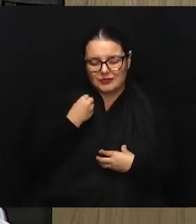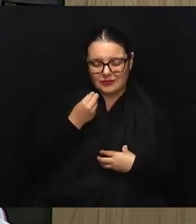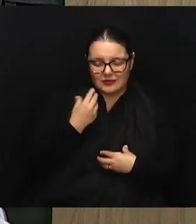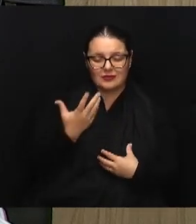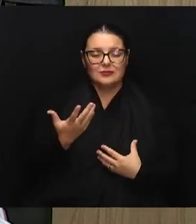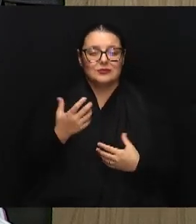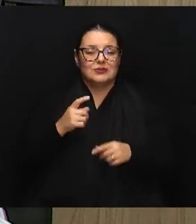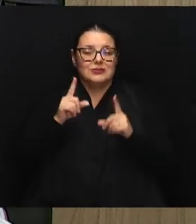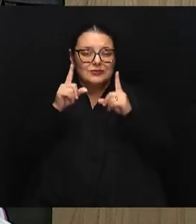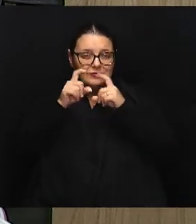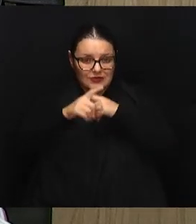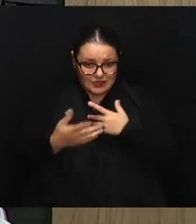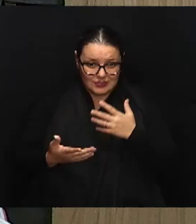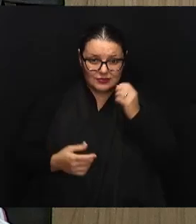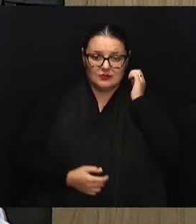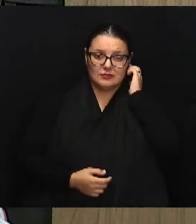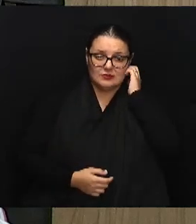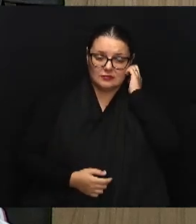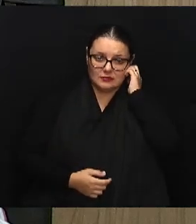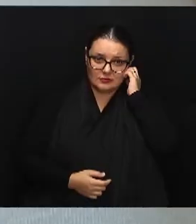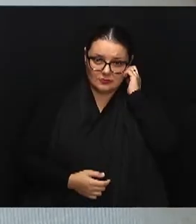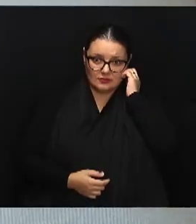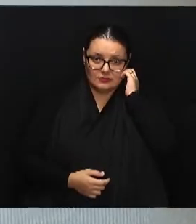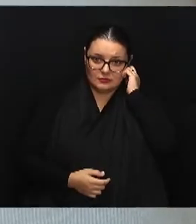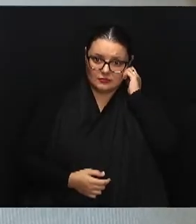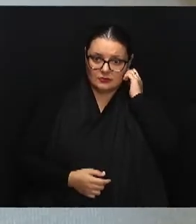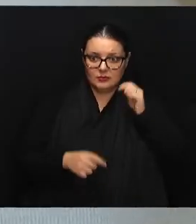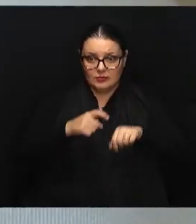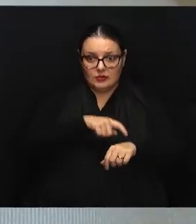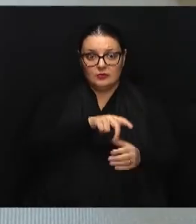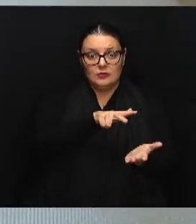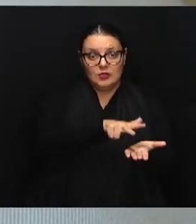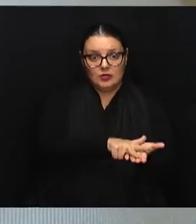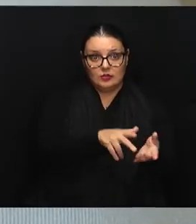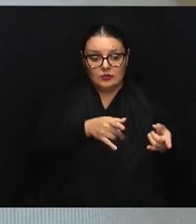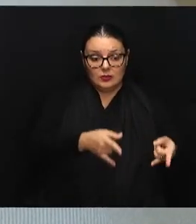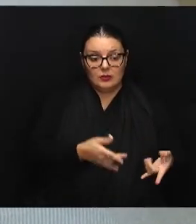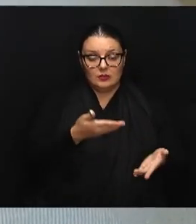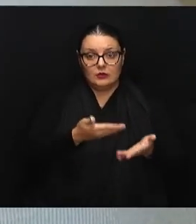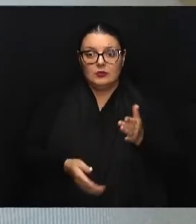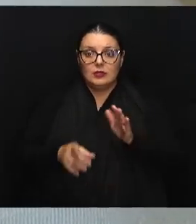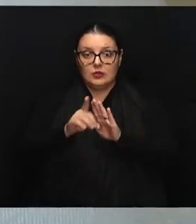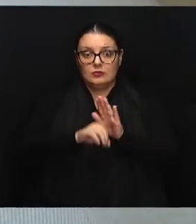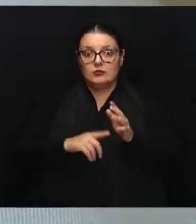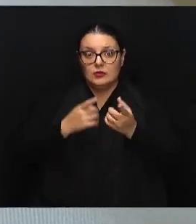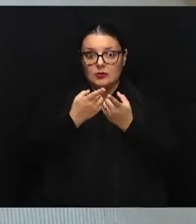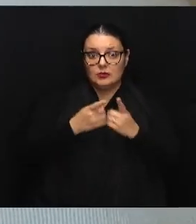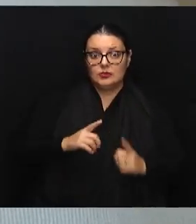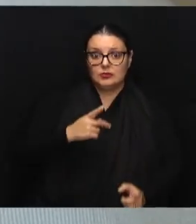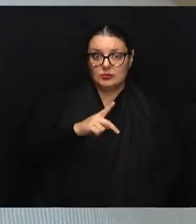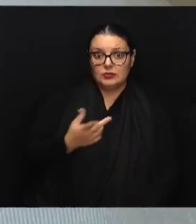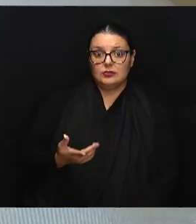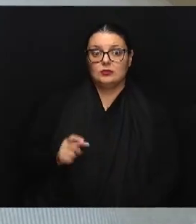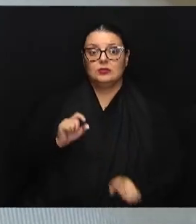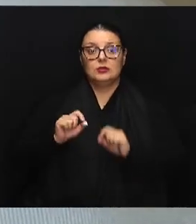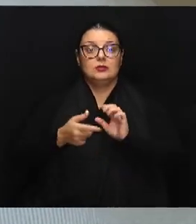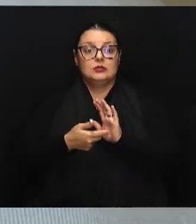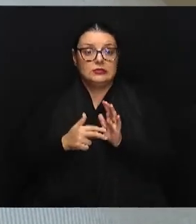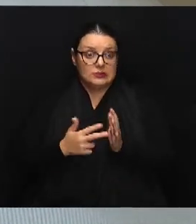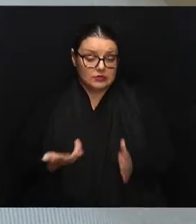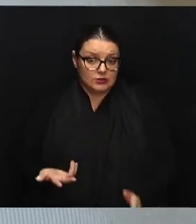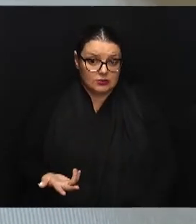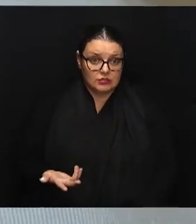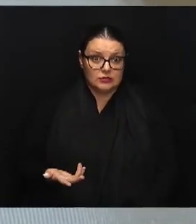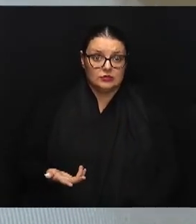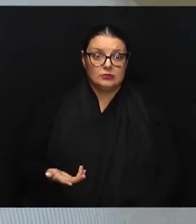momento delicado no sentido de que durante a internação ele perde um pouco o direito à dignidade dele. Em que sentido?